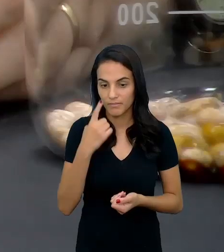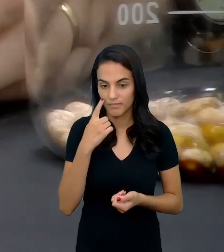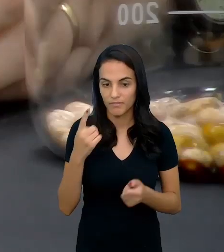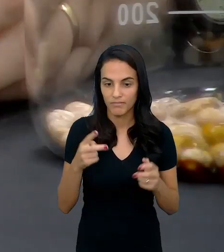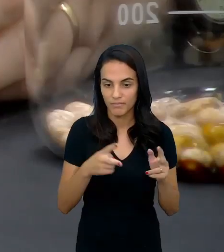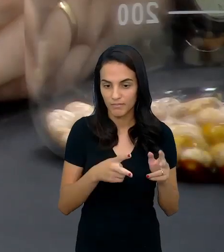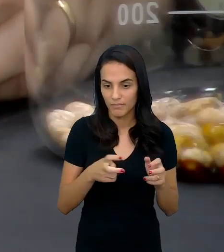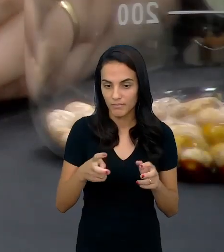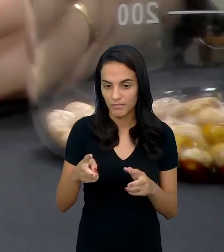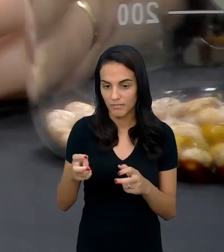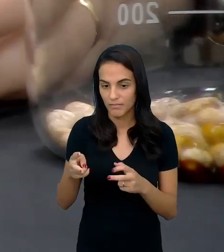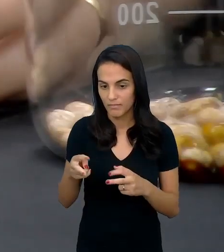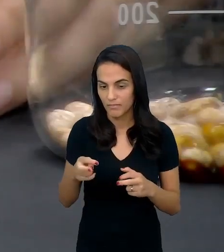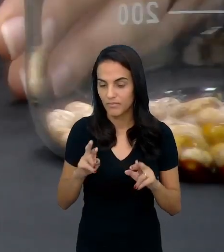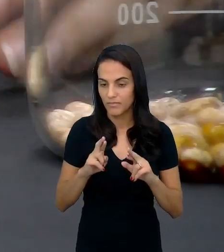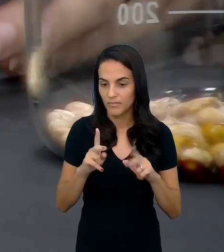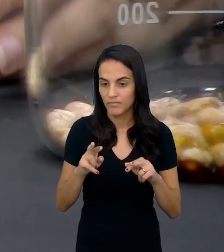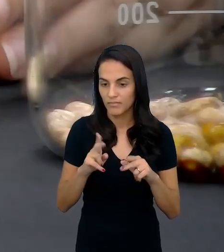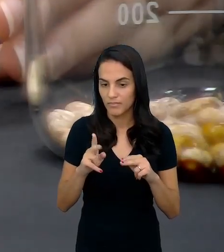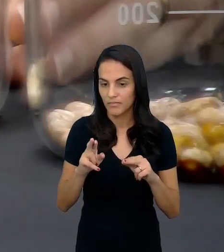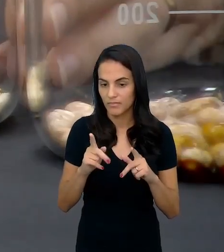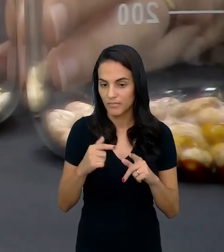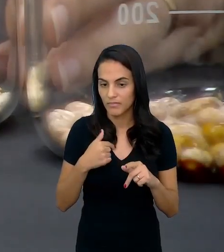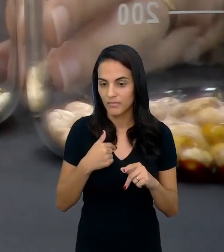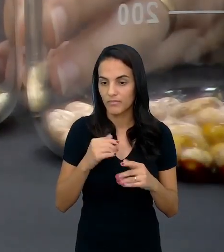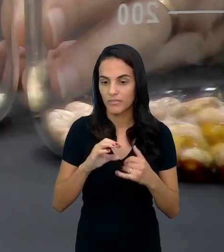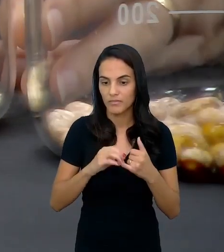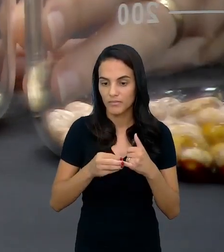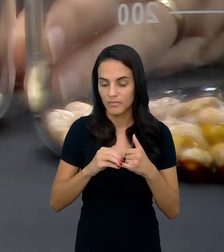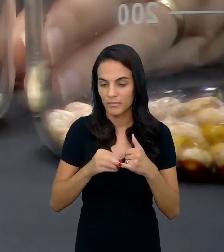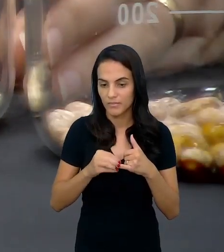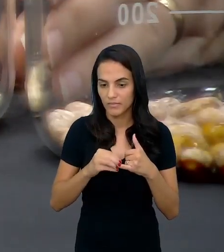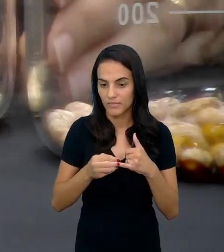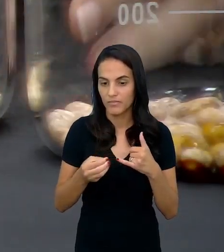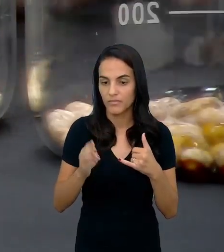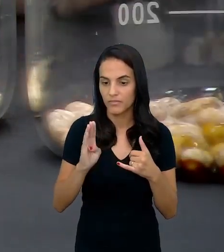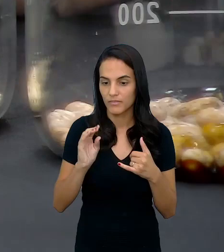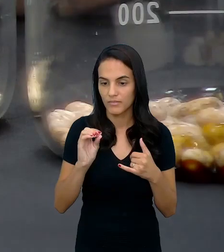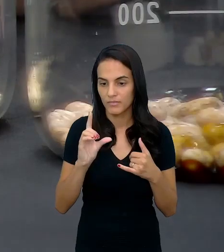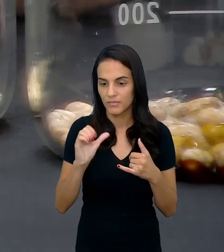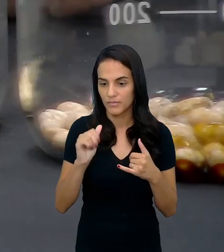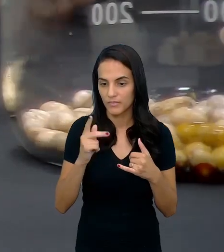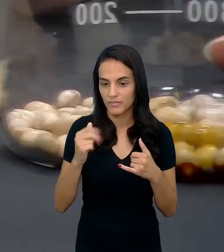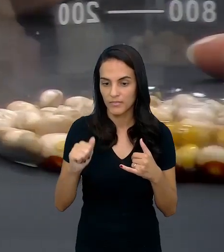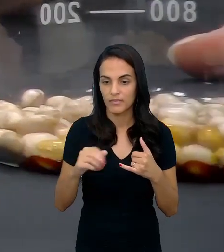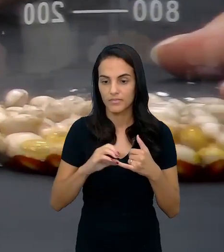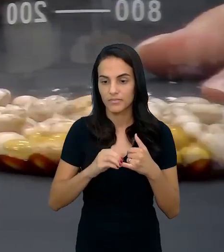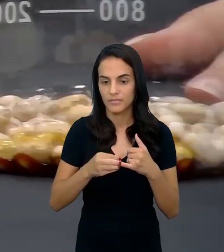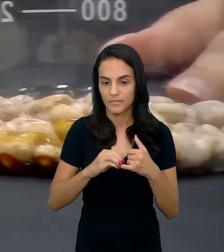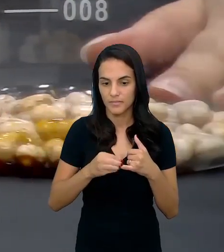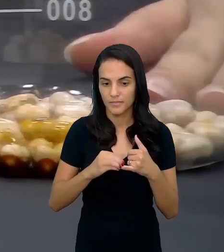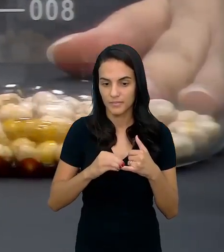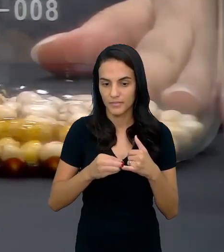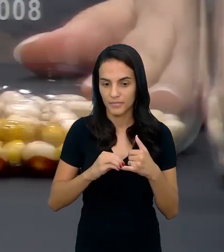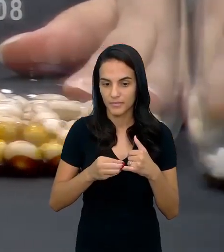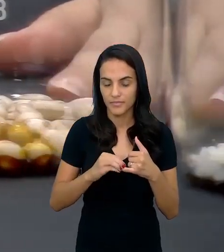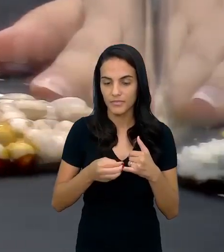Observem a diferença em relação à bolacha, ao